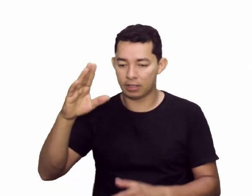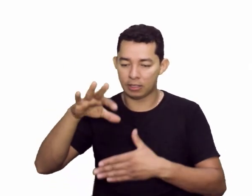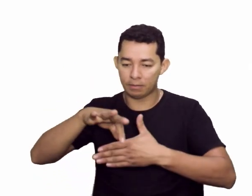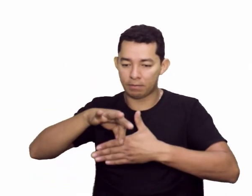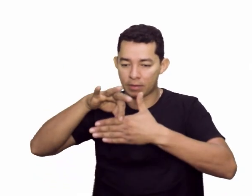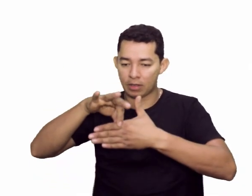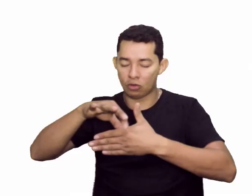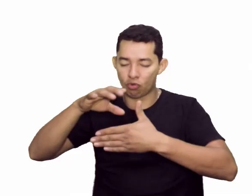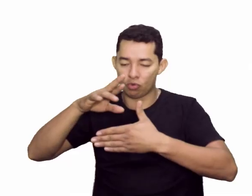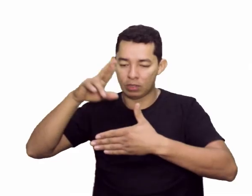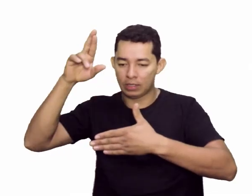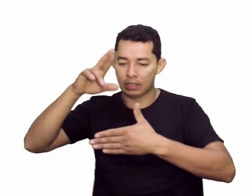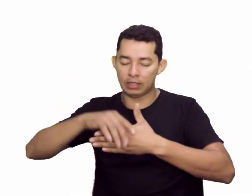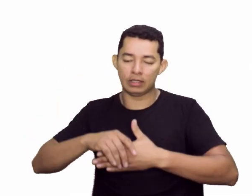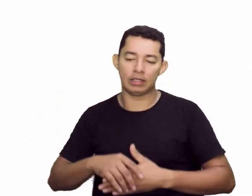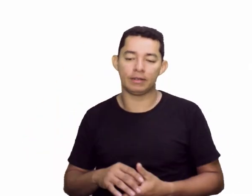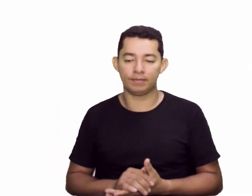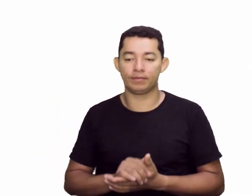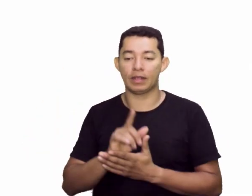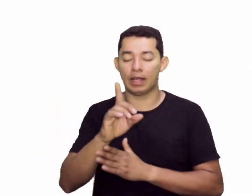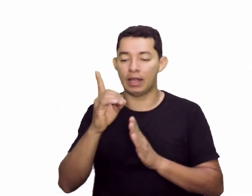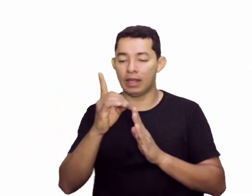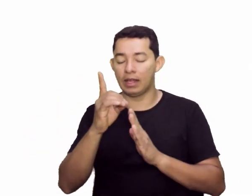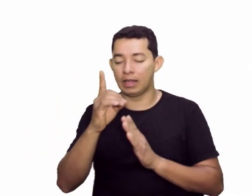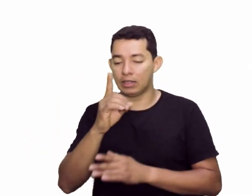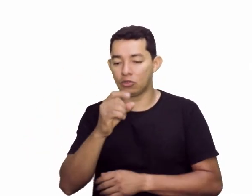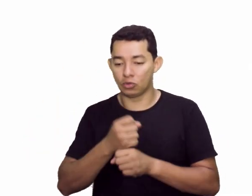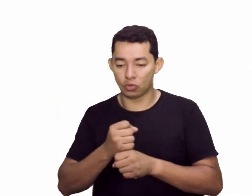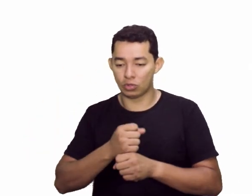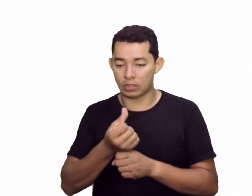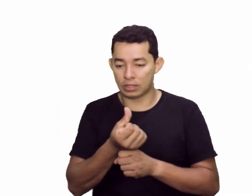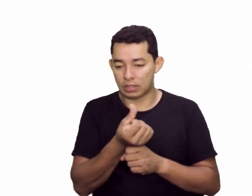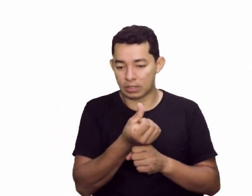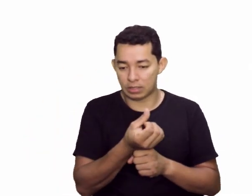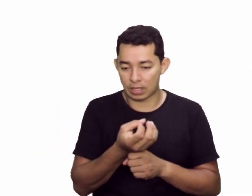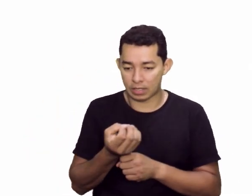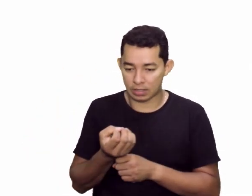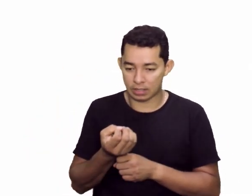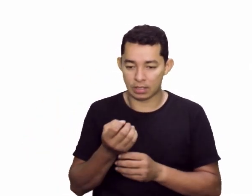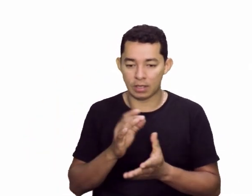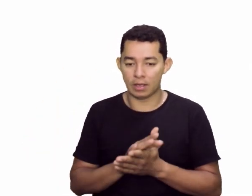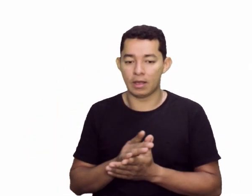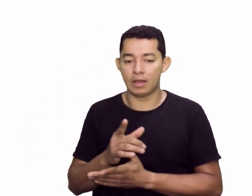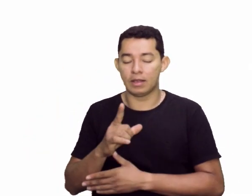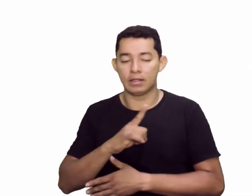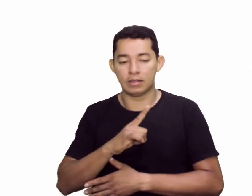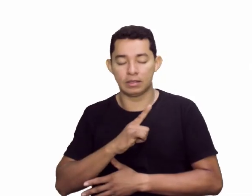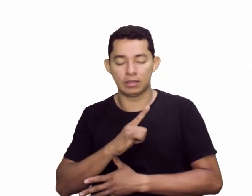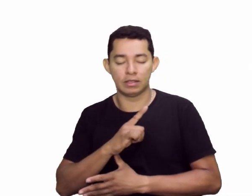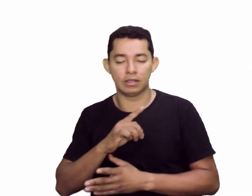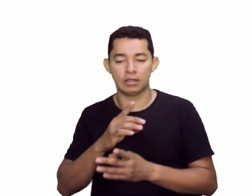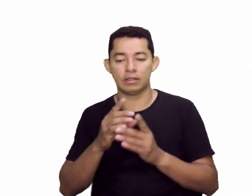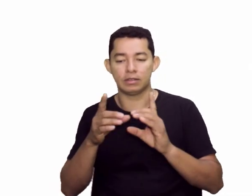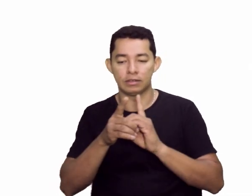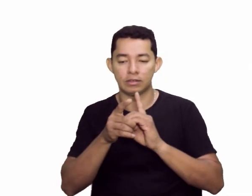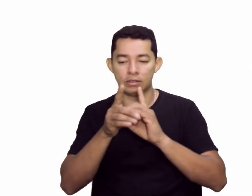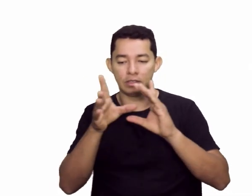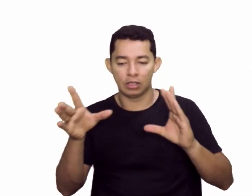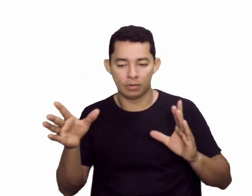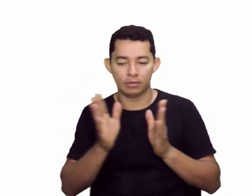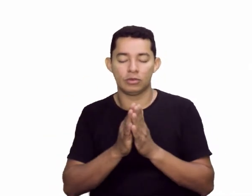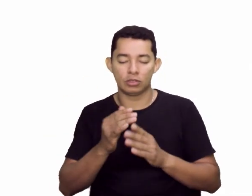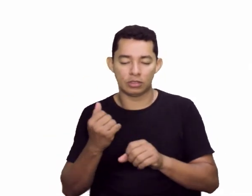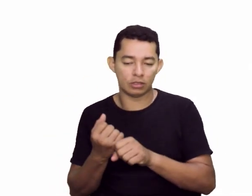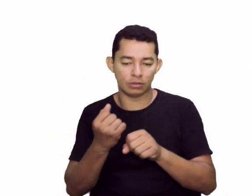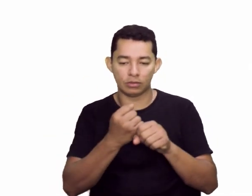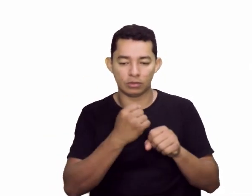Paulo na década de 60. Ele buscava, por meio do teatro, democratizar os meios de produção teatral, dar